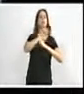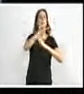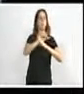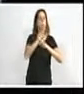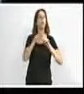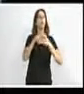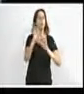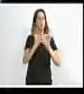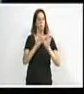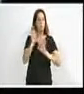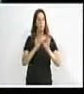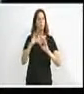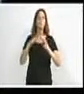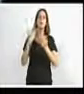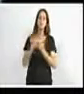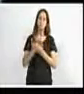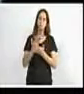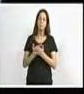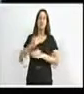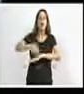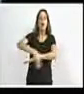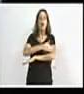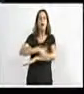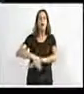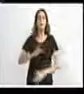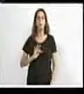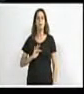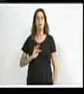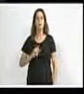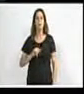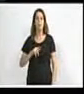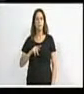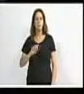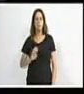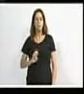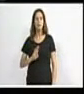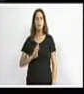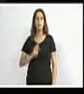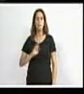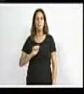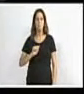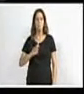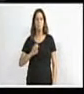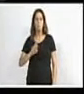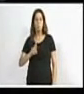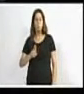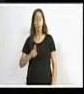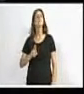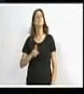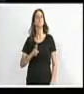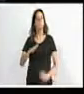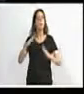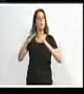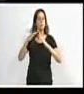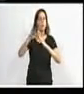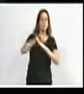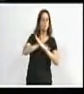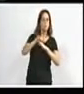João Joaquim Fronza, lá na Felipe Bauer. Tem mais uma foto lá, né? Mais uma melhoria sendo